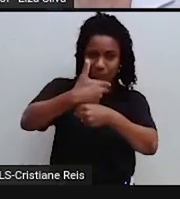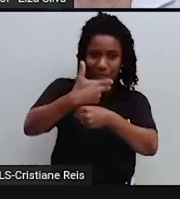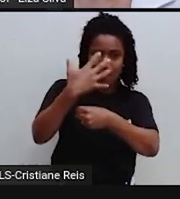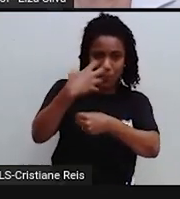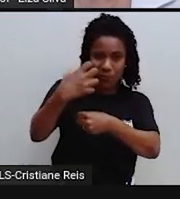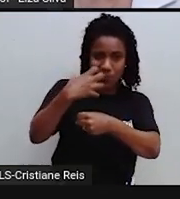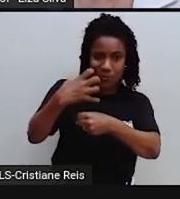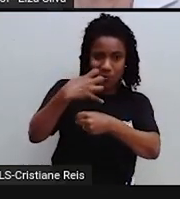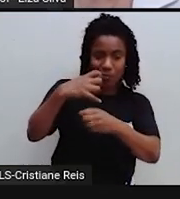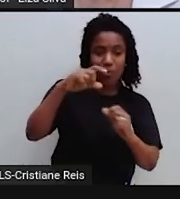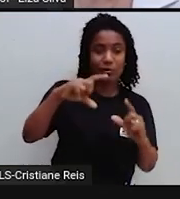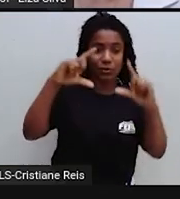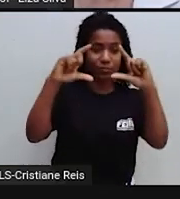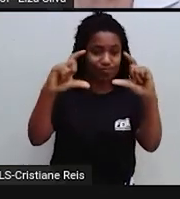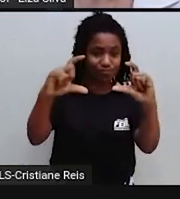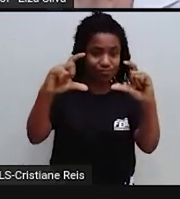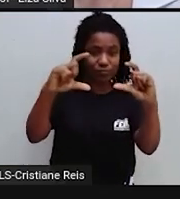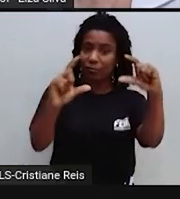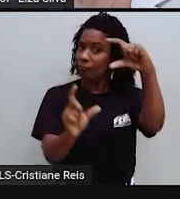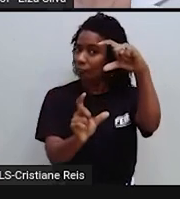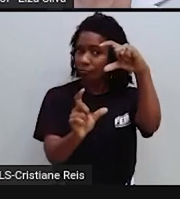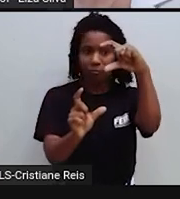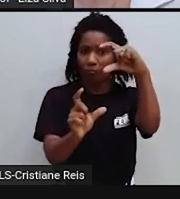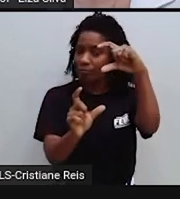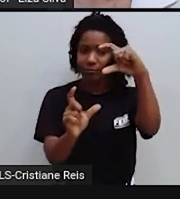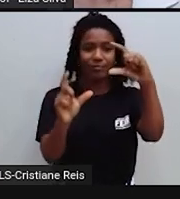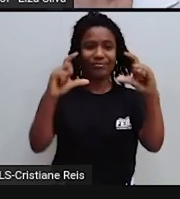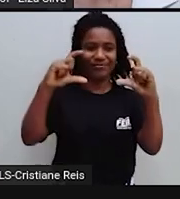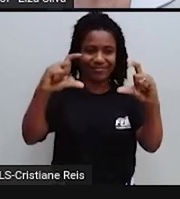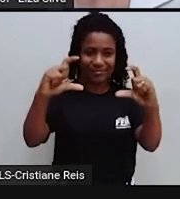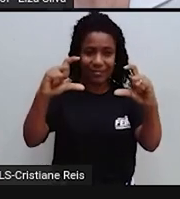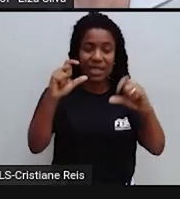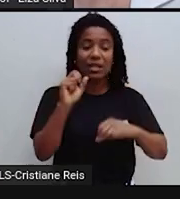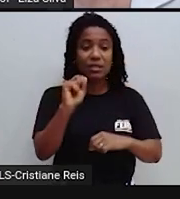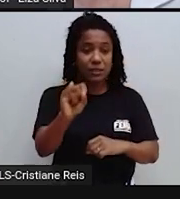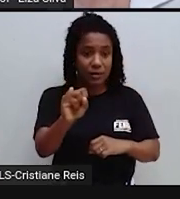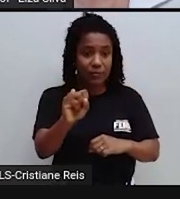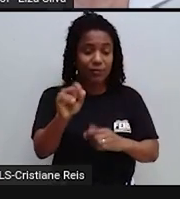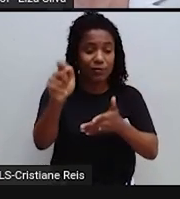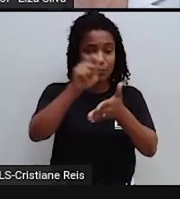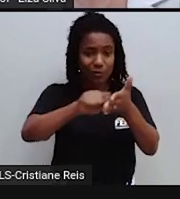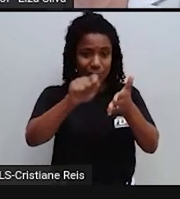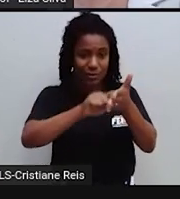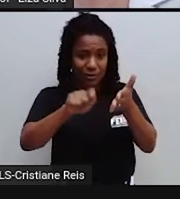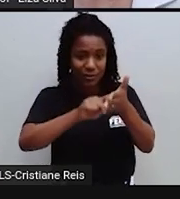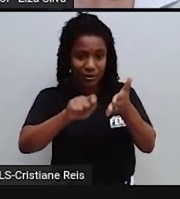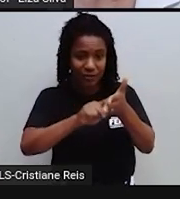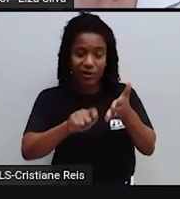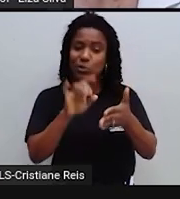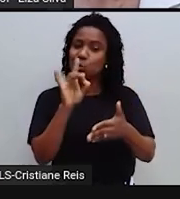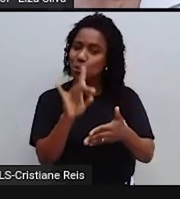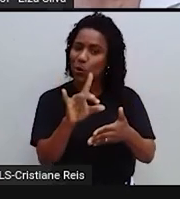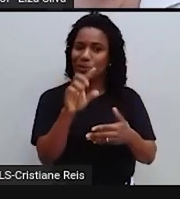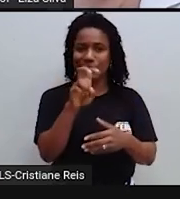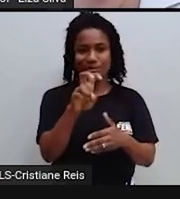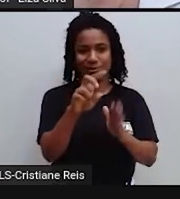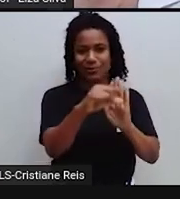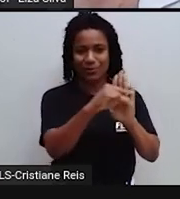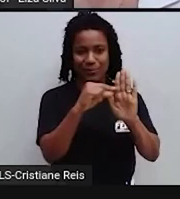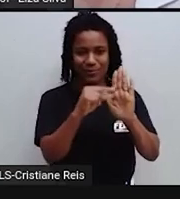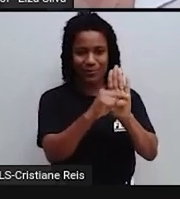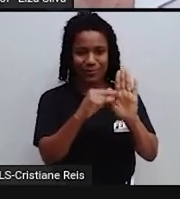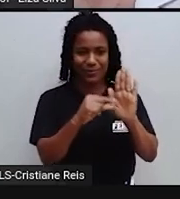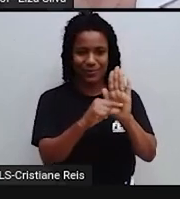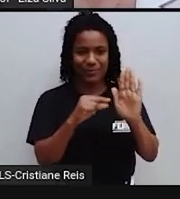o celular na posição horizontal e se for escrever, escreva apenas até 5 linhas.